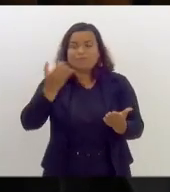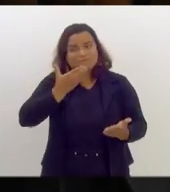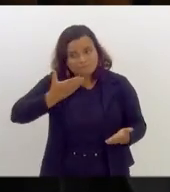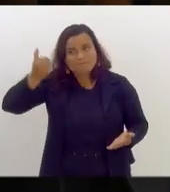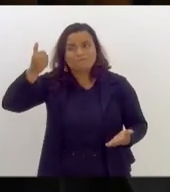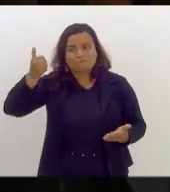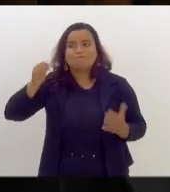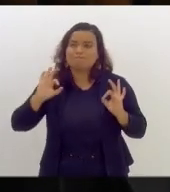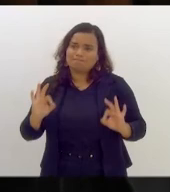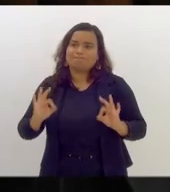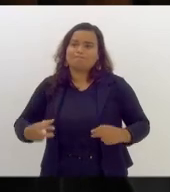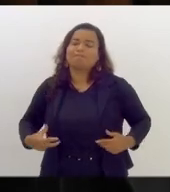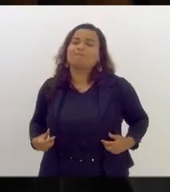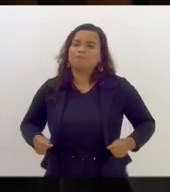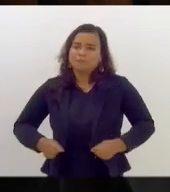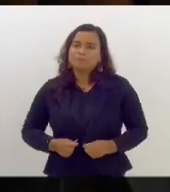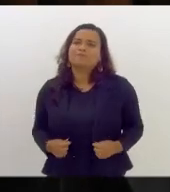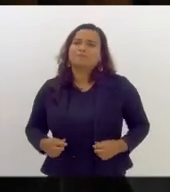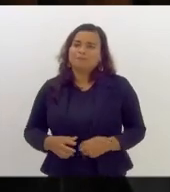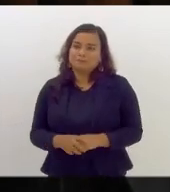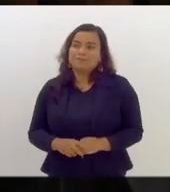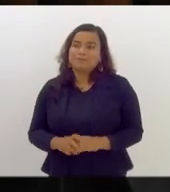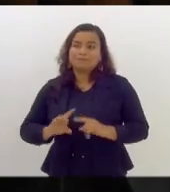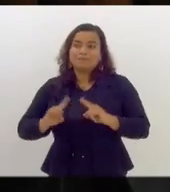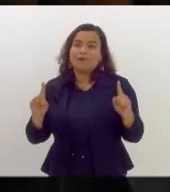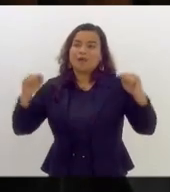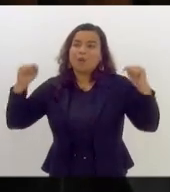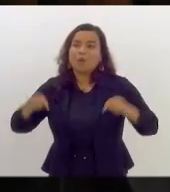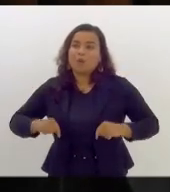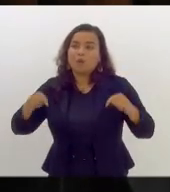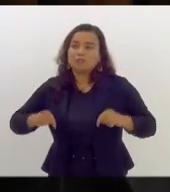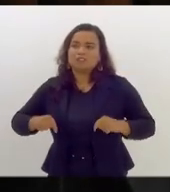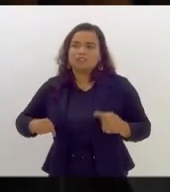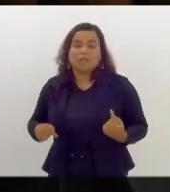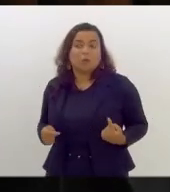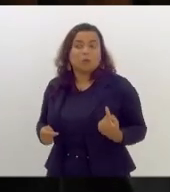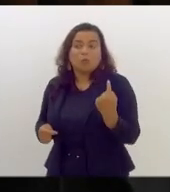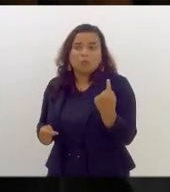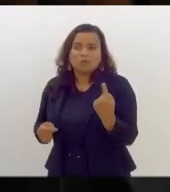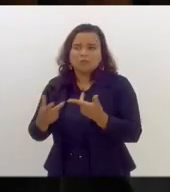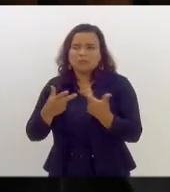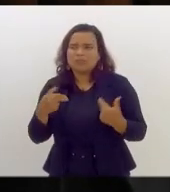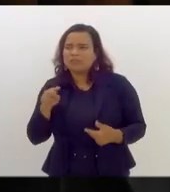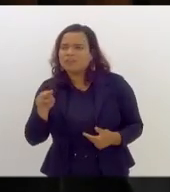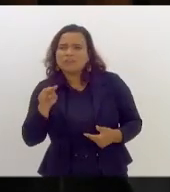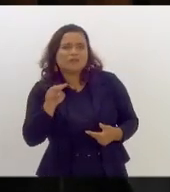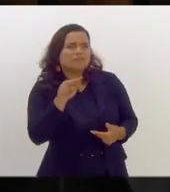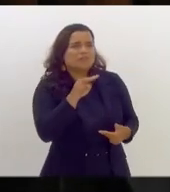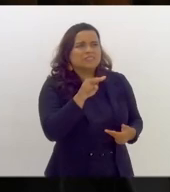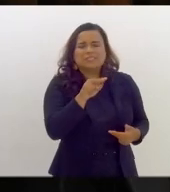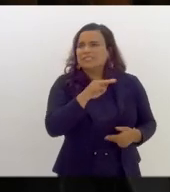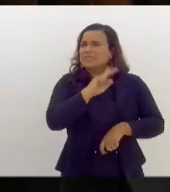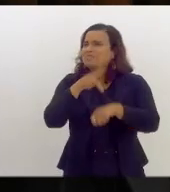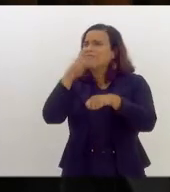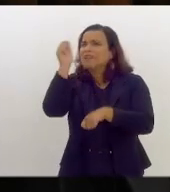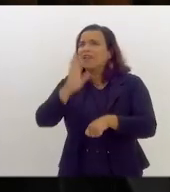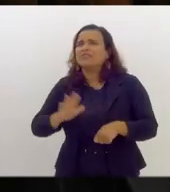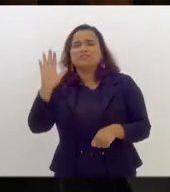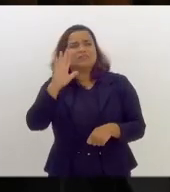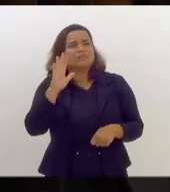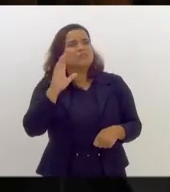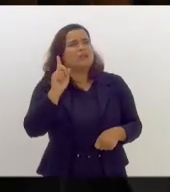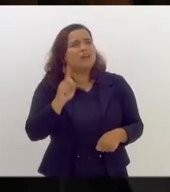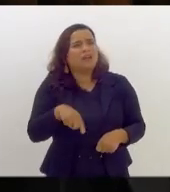melhor e ultimamente a única coisa que eu não vejo no meu país